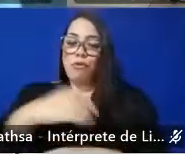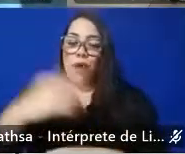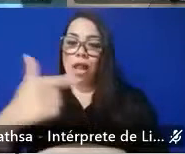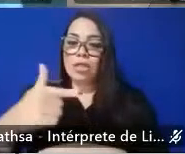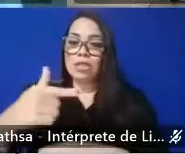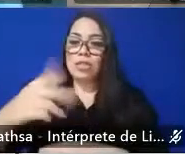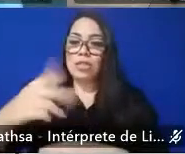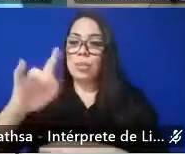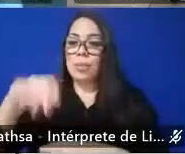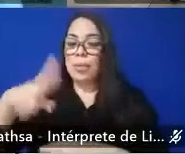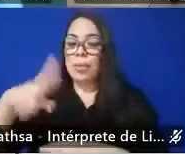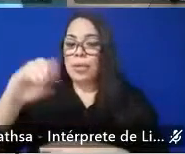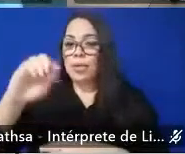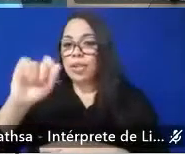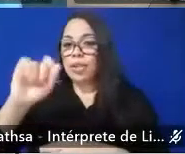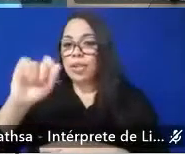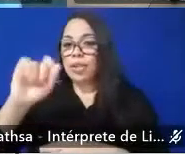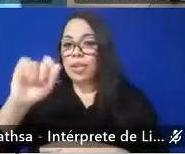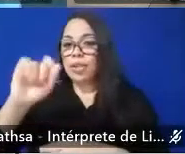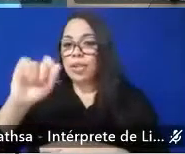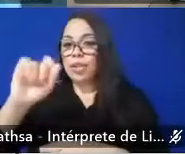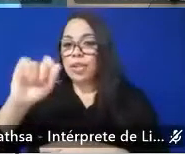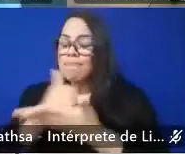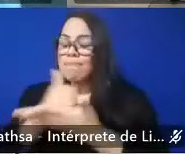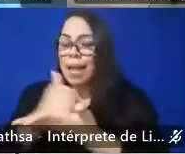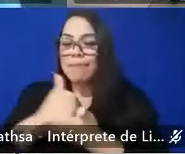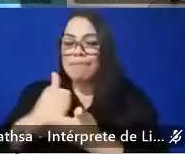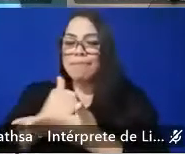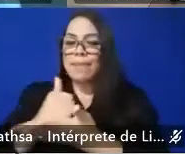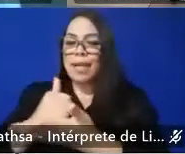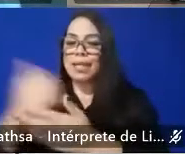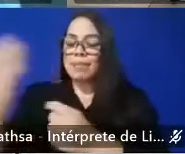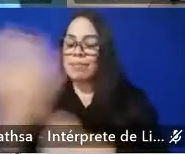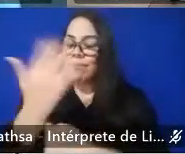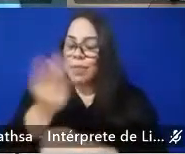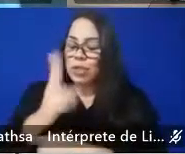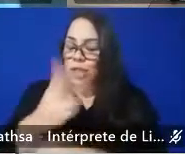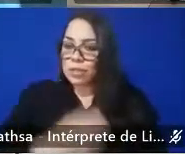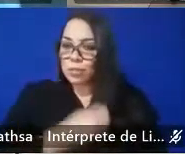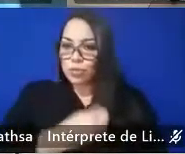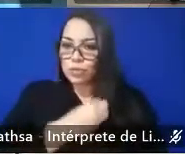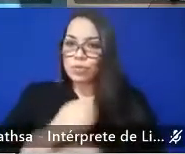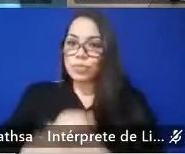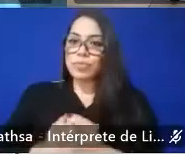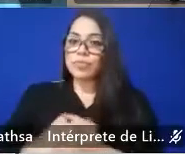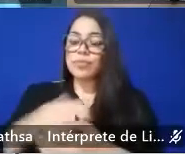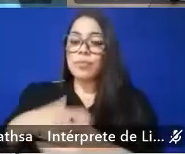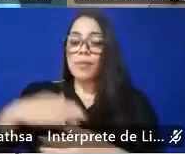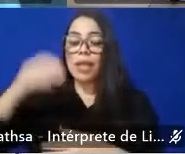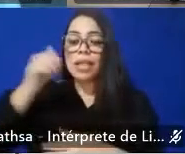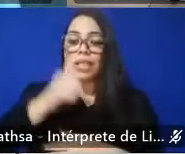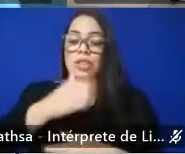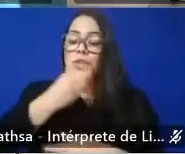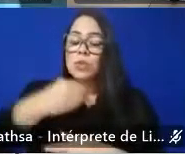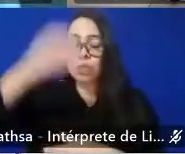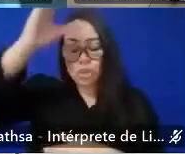a razão de ser de tudo que eu faço né filho as minhas tias e tios primos e primas em